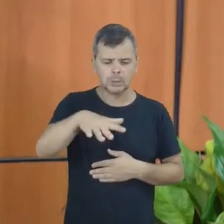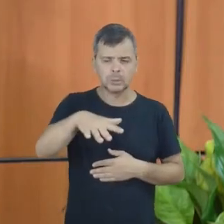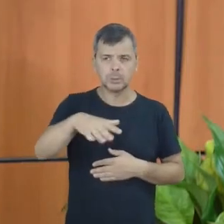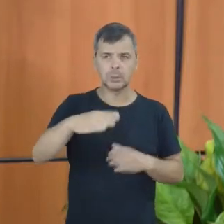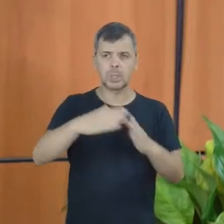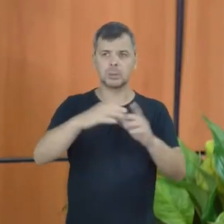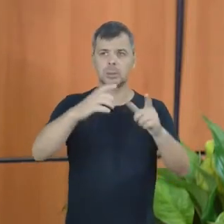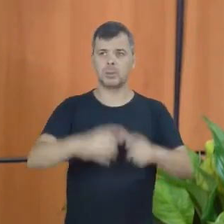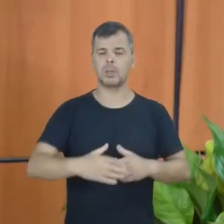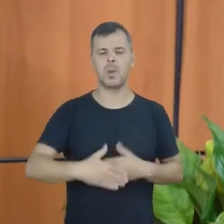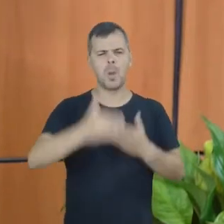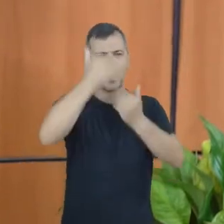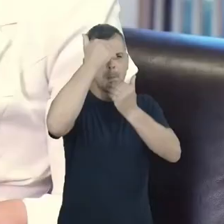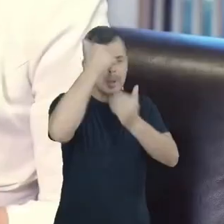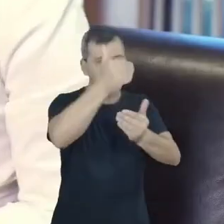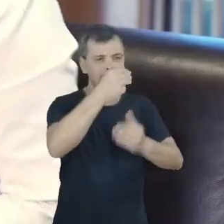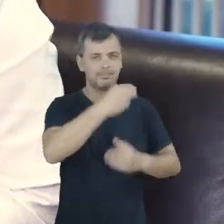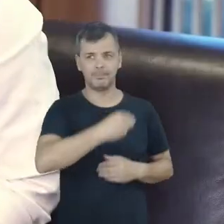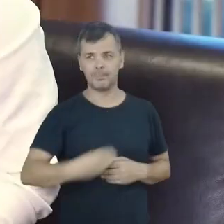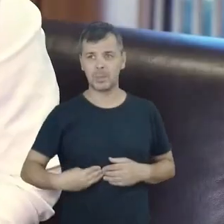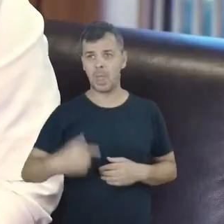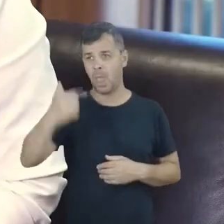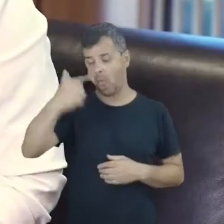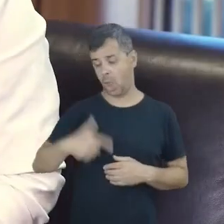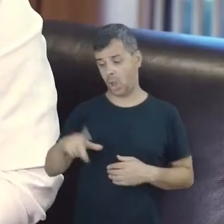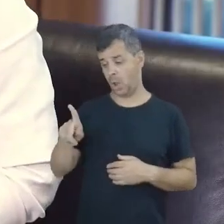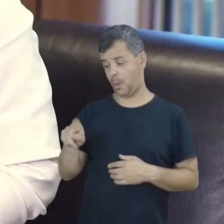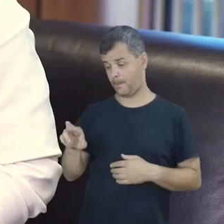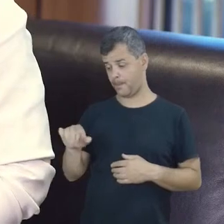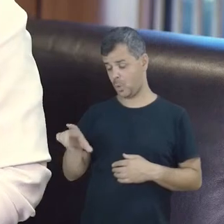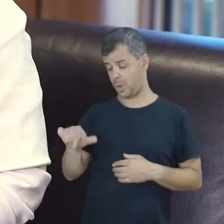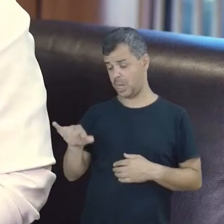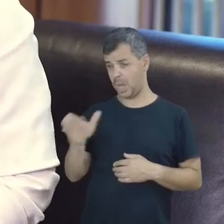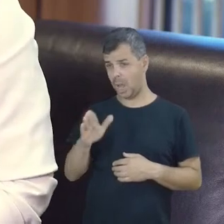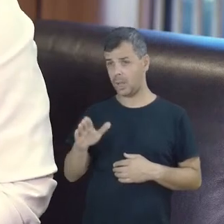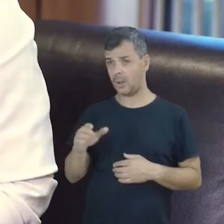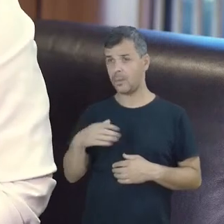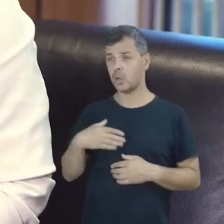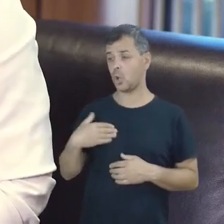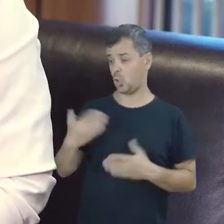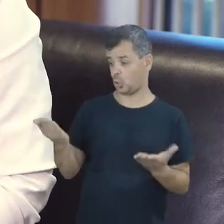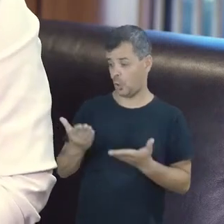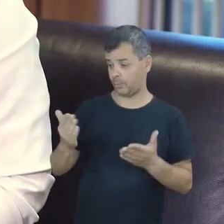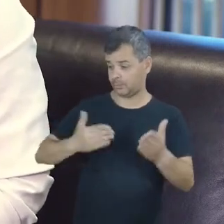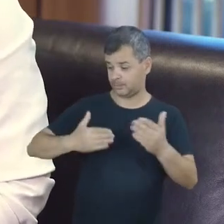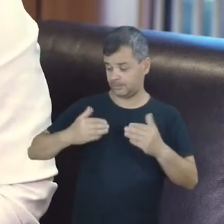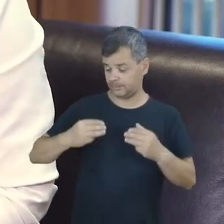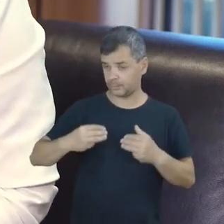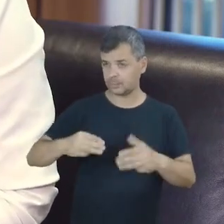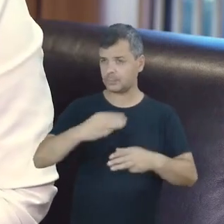trabalho. Obrigada, ministro. Eu sou Poliana Régia. Hoje nós conversamos com o ministro do